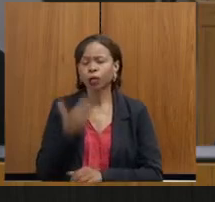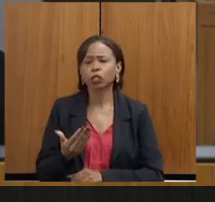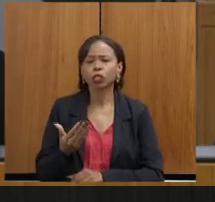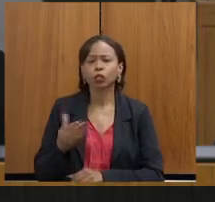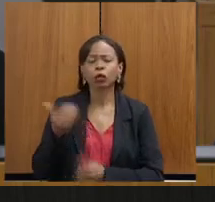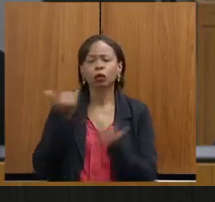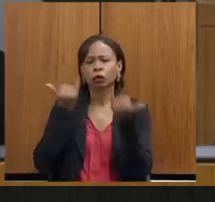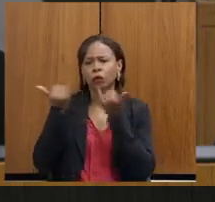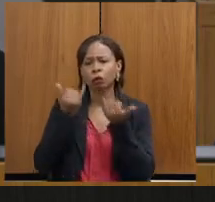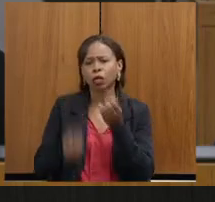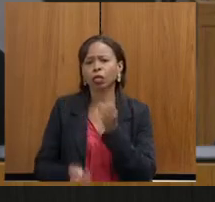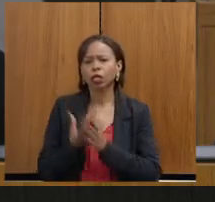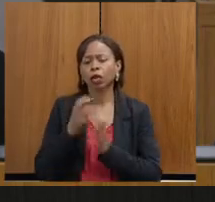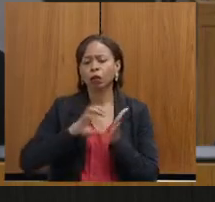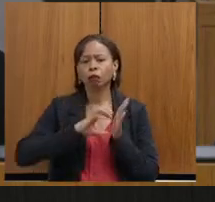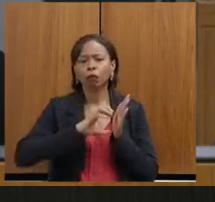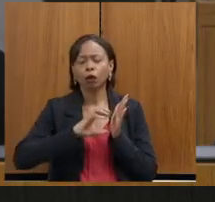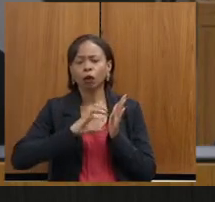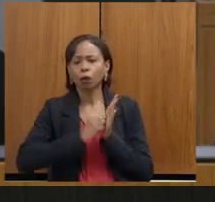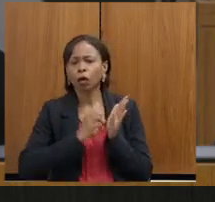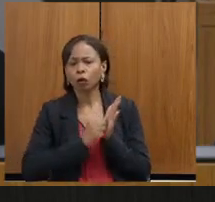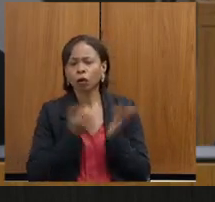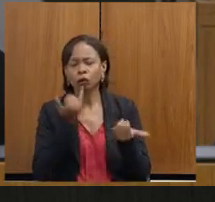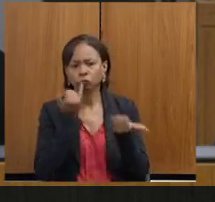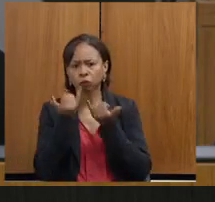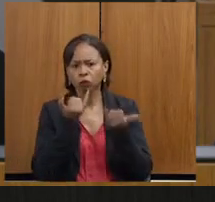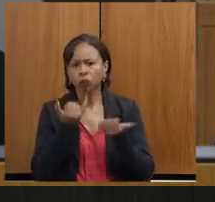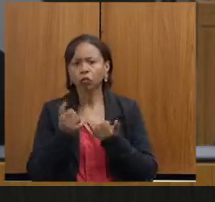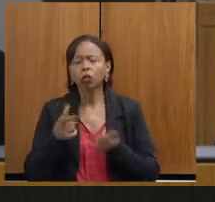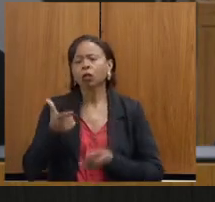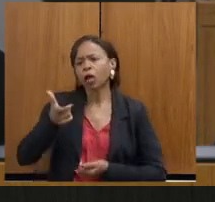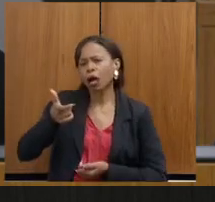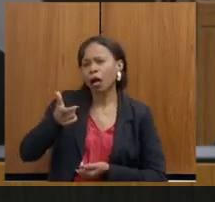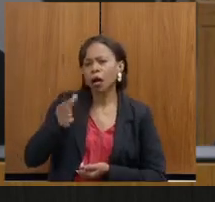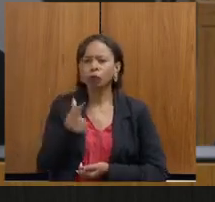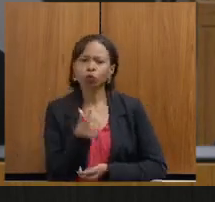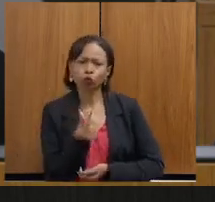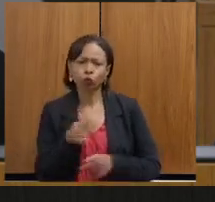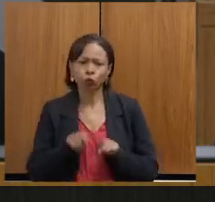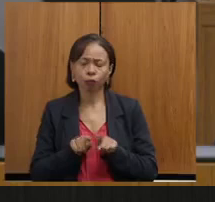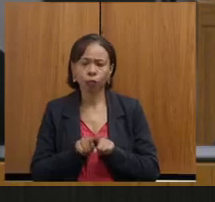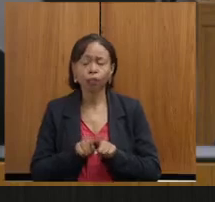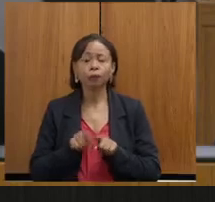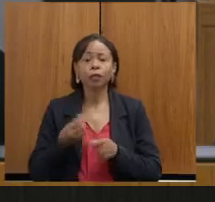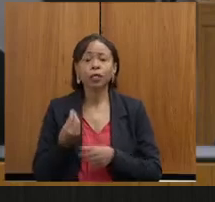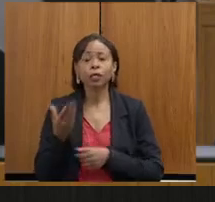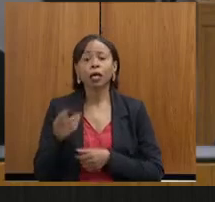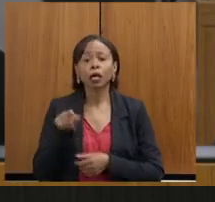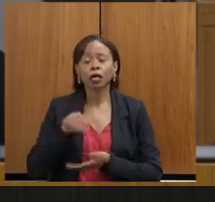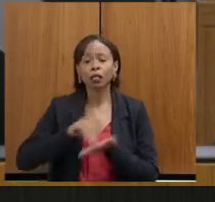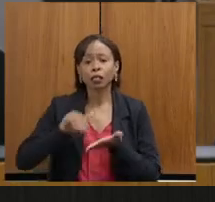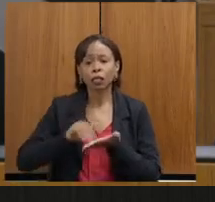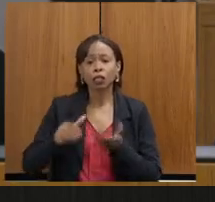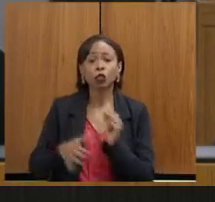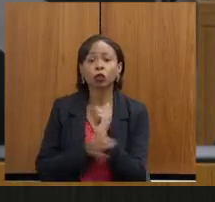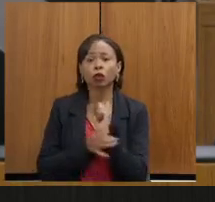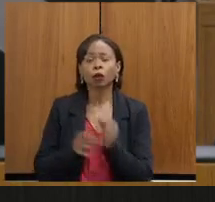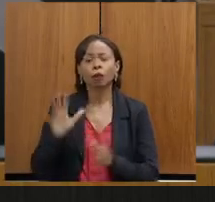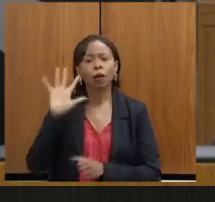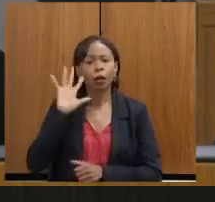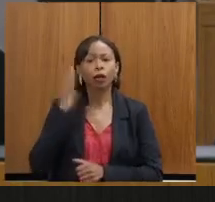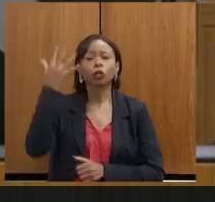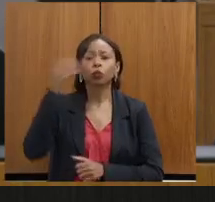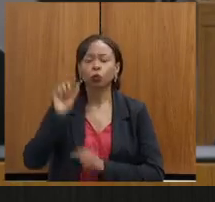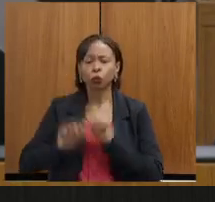informações segundo estado a criação do banco de dados com informações relativas armas de fogo e munições seja encaminhado à secretaria da justiça e segurança por pedir